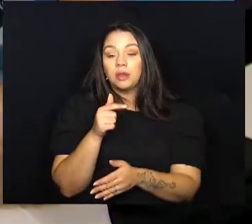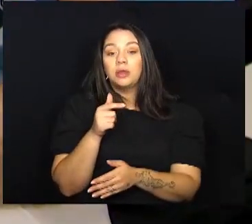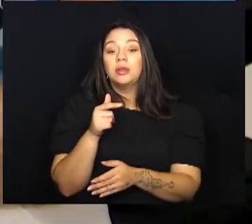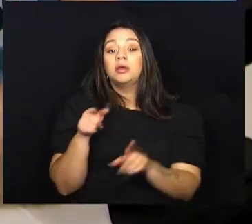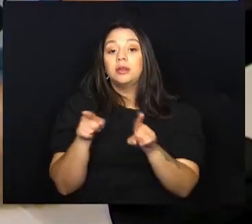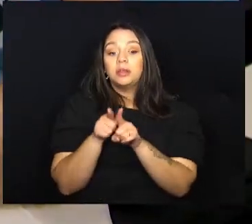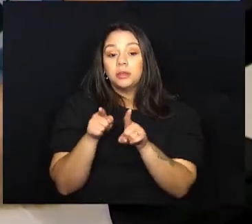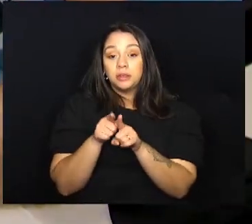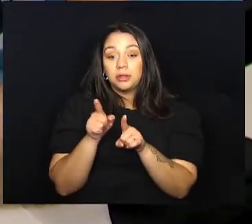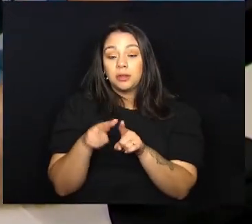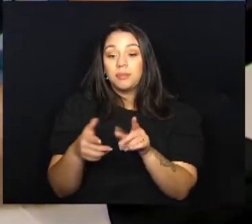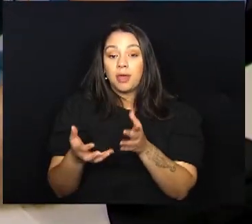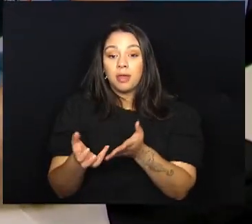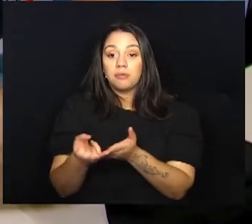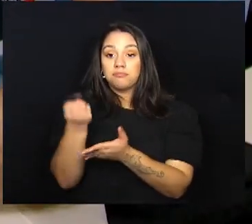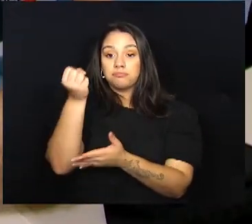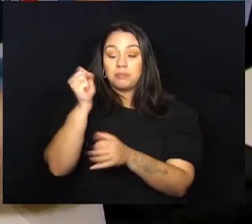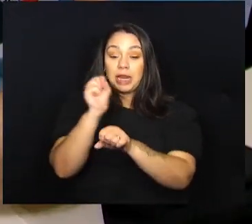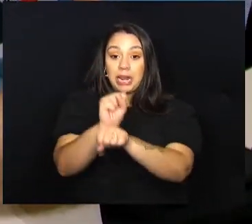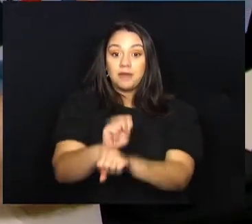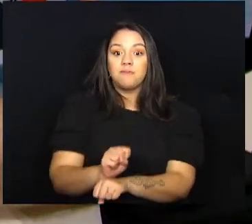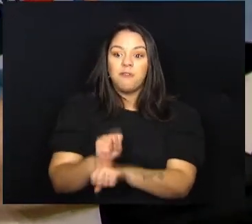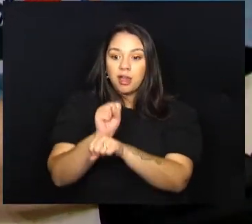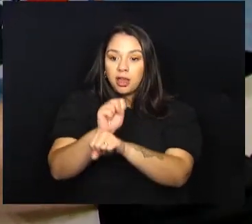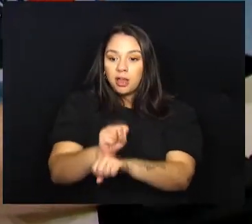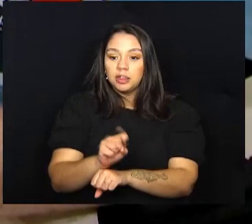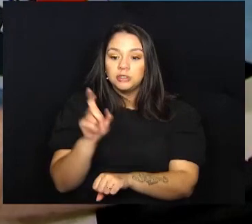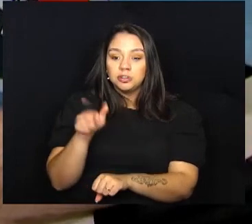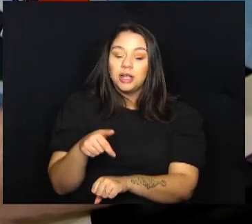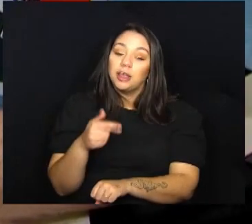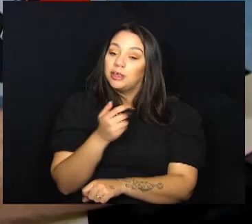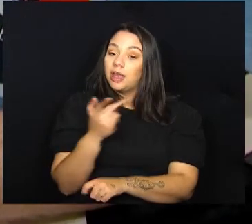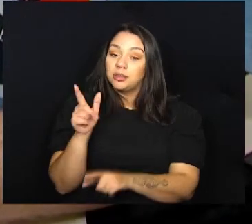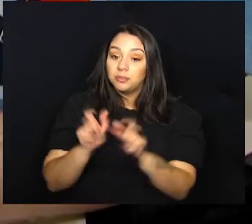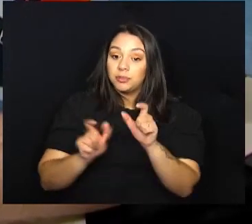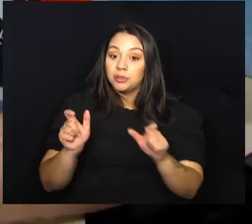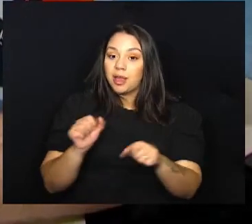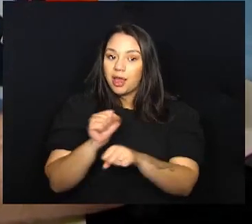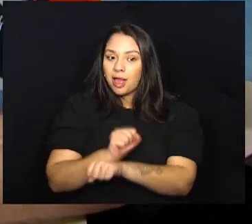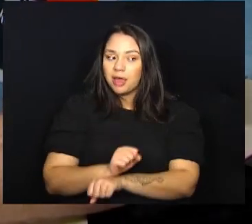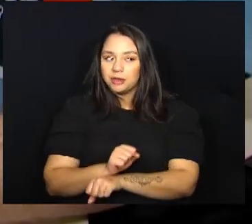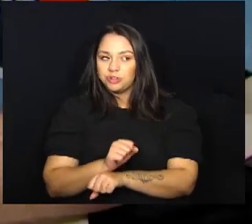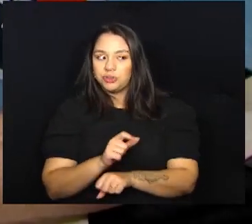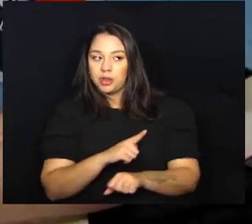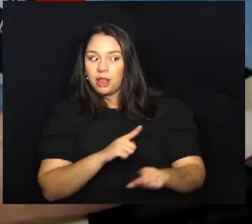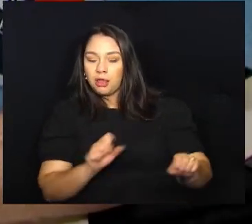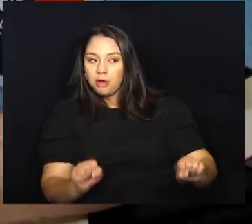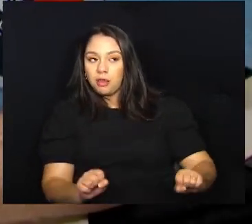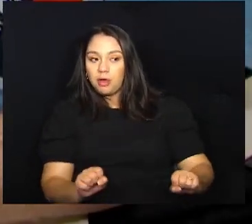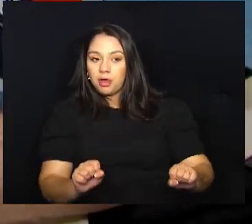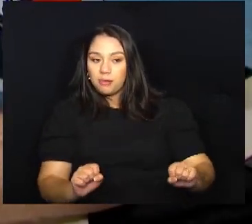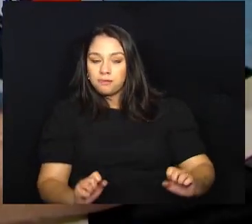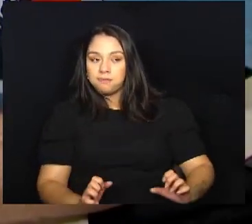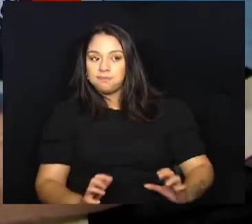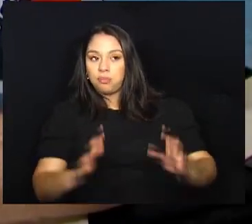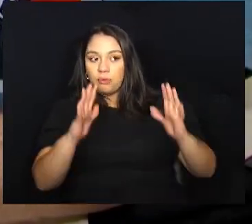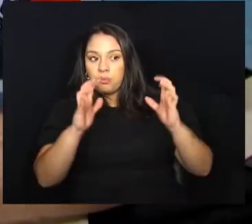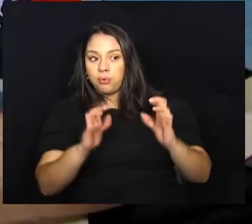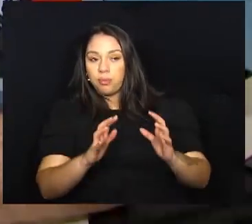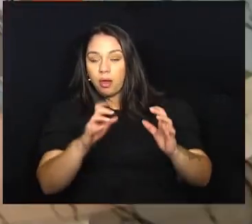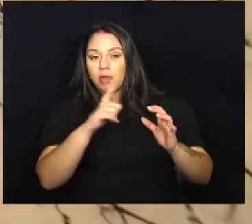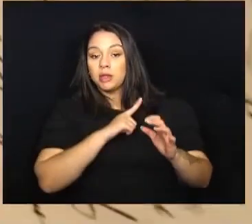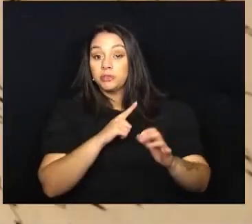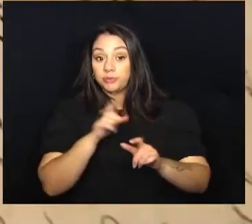de escravizados e o medo de levantes de escravizados que os senhores tinham naquele momento. Então nós encontramos nos registros